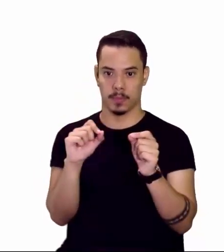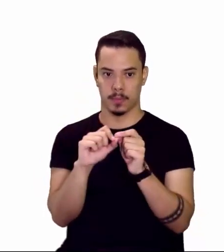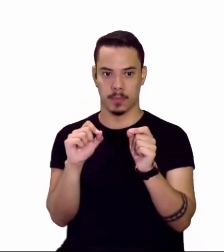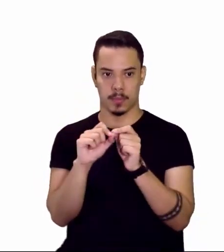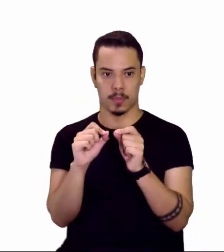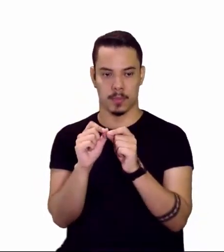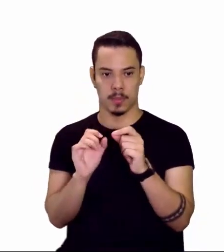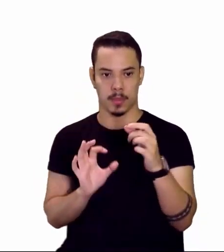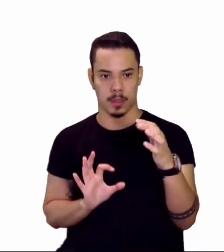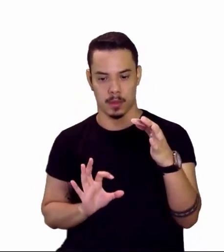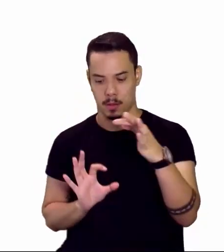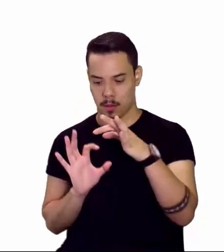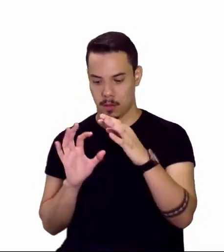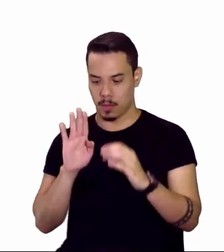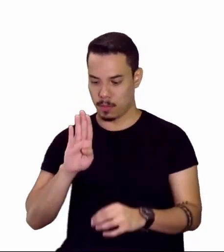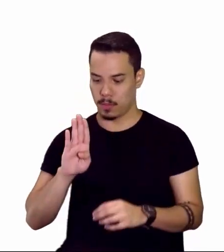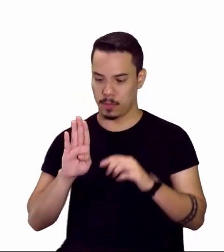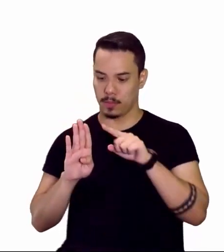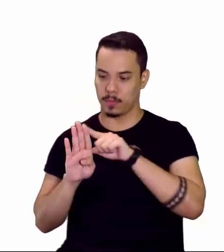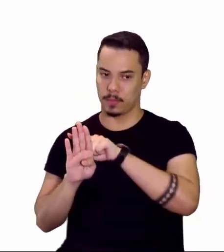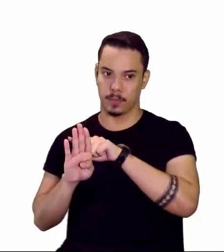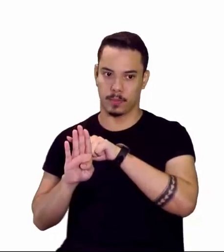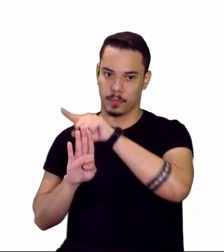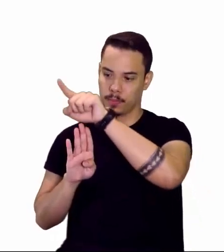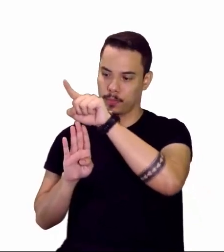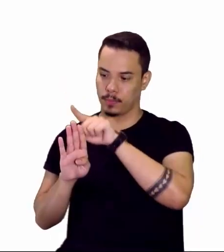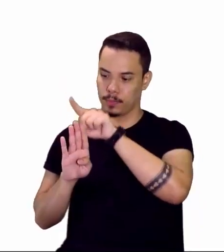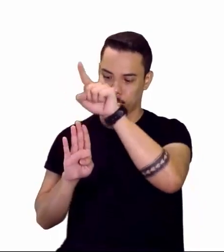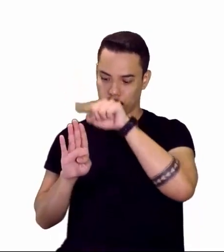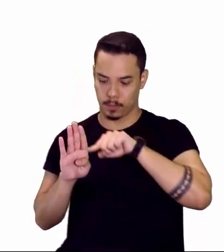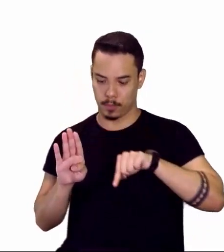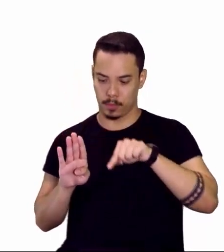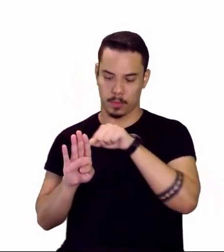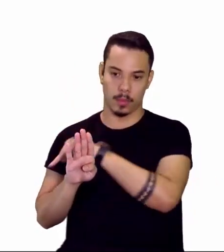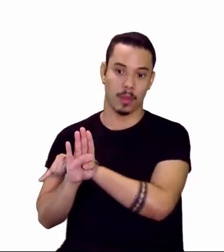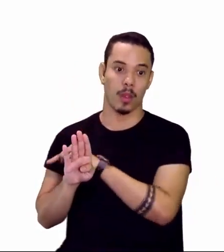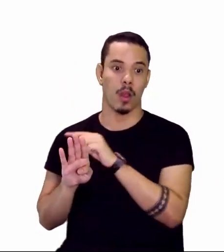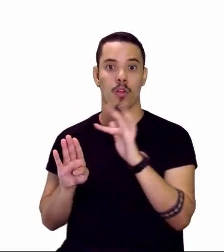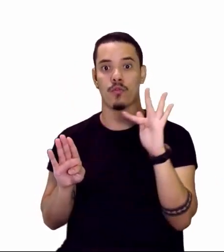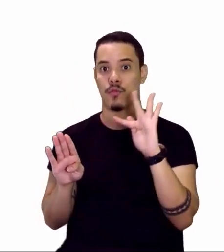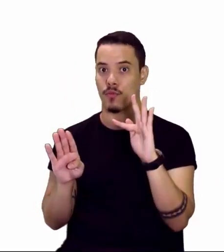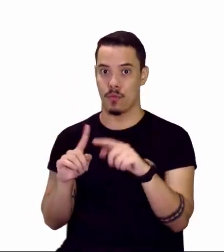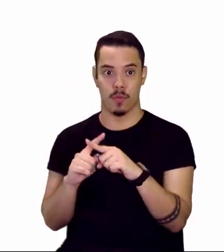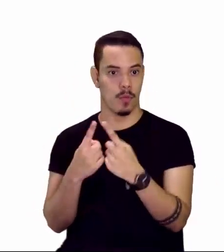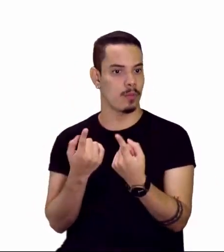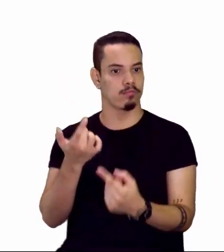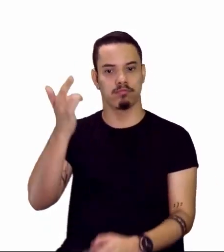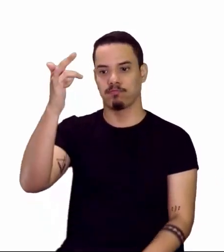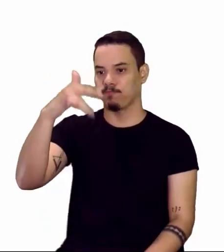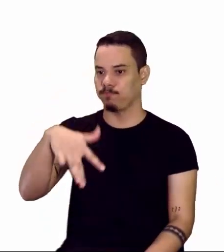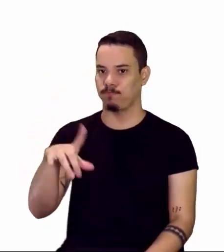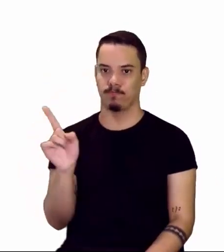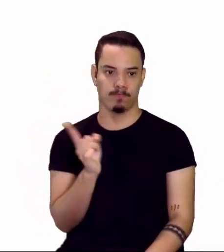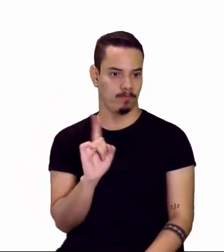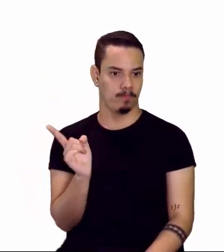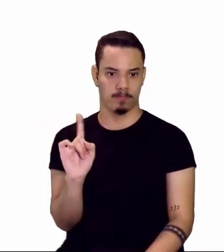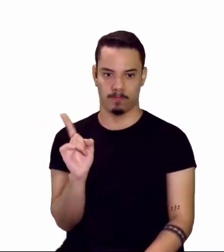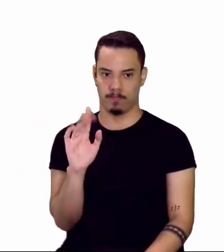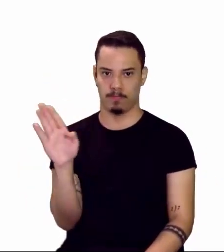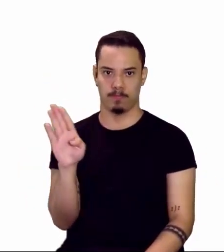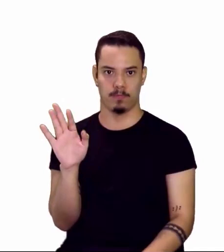ligações com 3 flúor, ele se estabiliza, mas não sobra par de elétron no